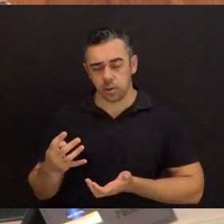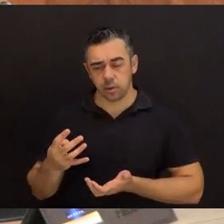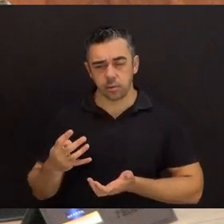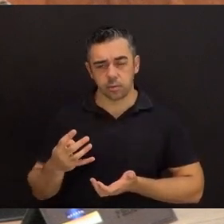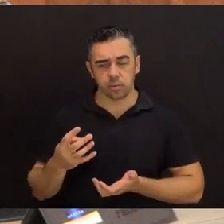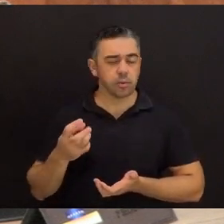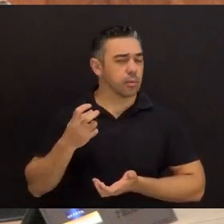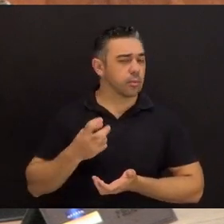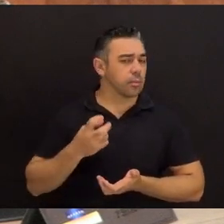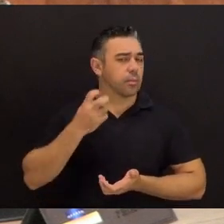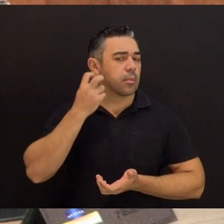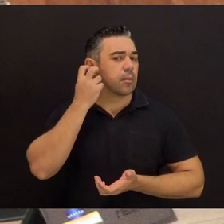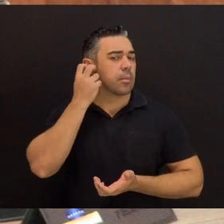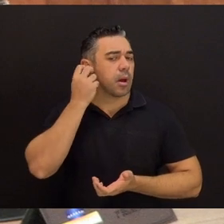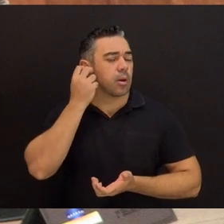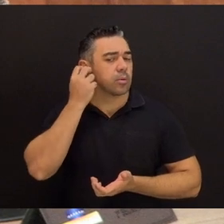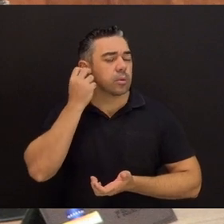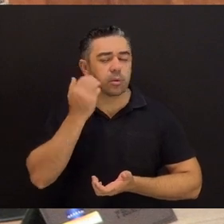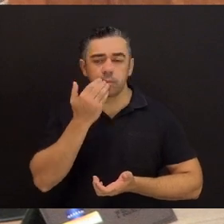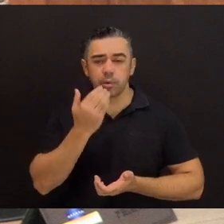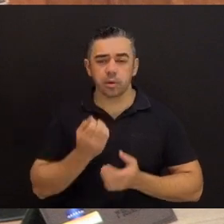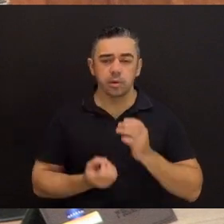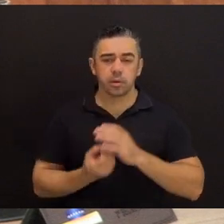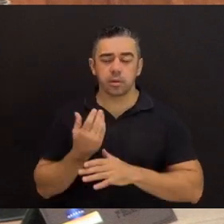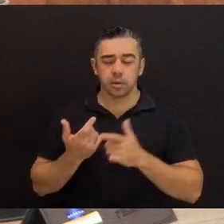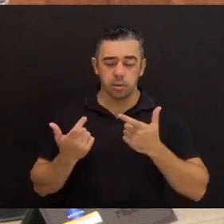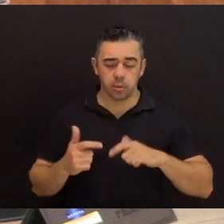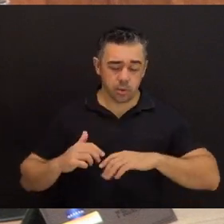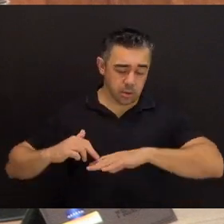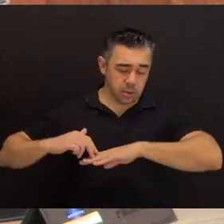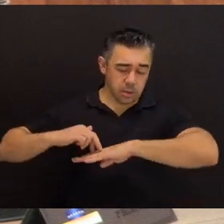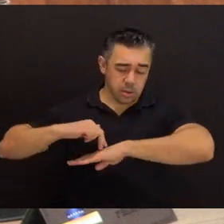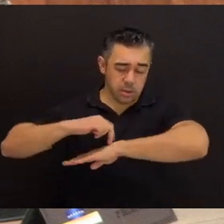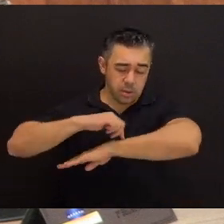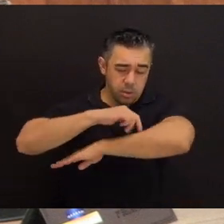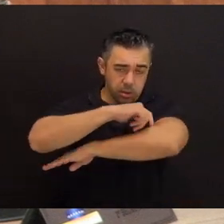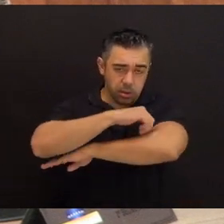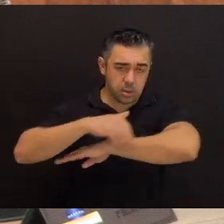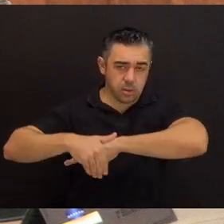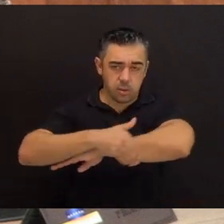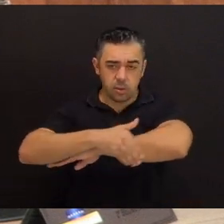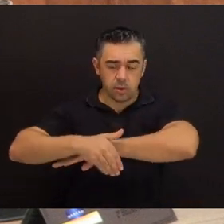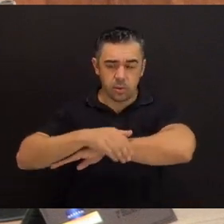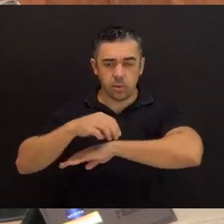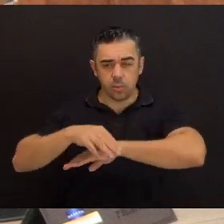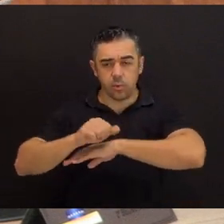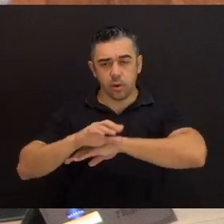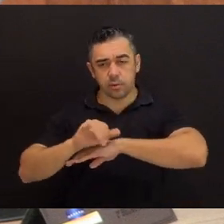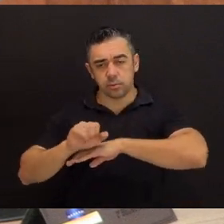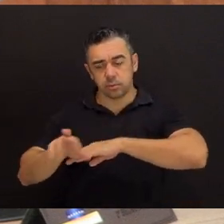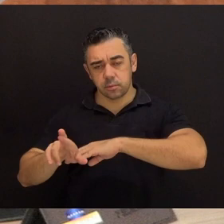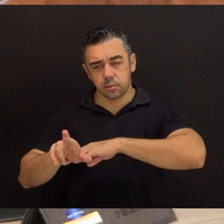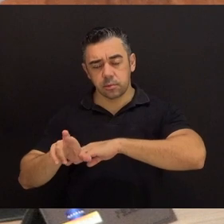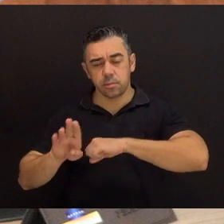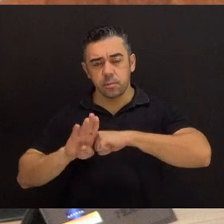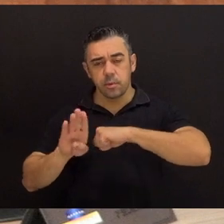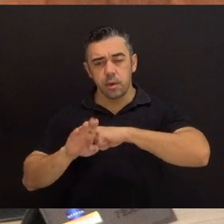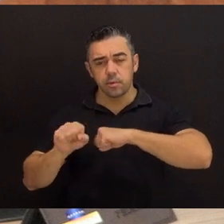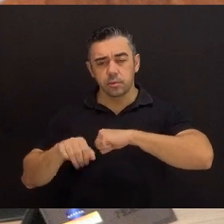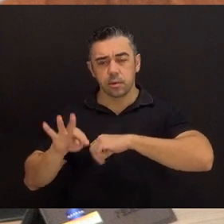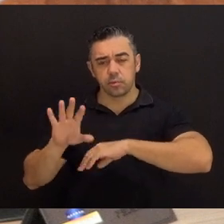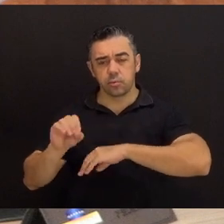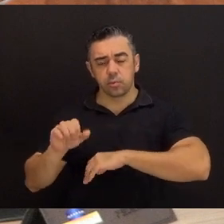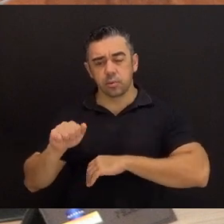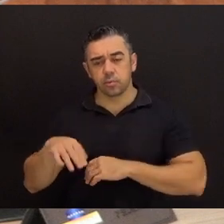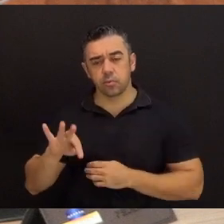Maradona que seja realizada a implantação de calçada em toda extensão da Rua Moacir tolerin no Santo Antônio indicação